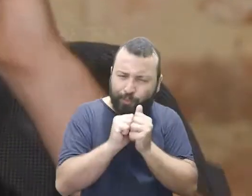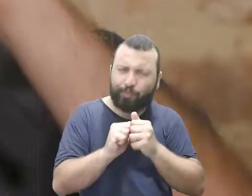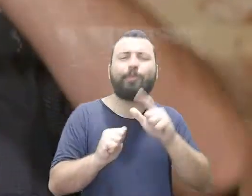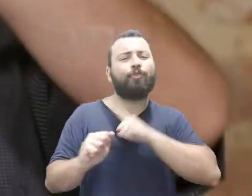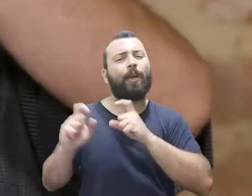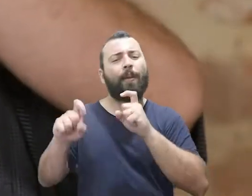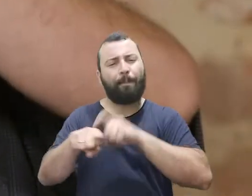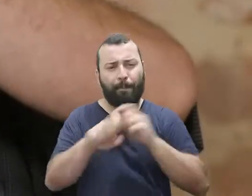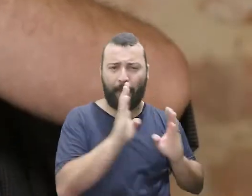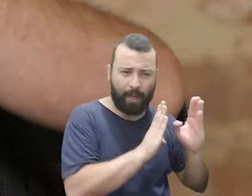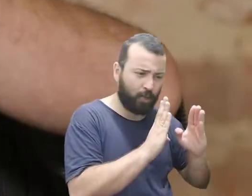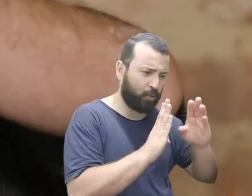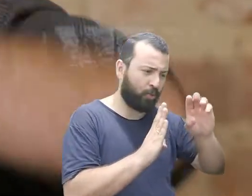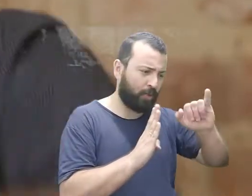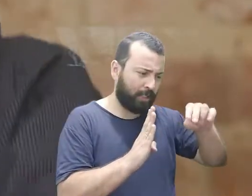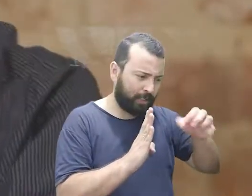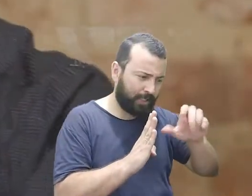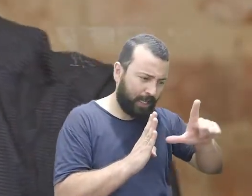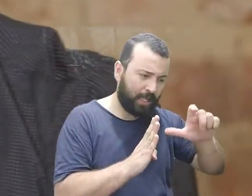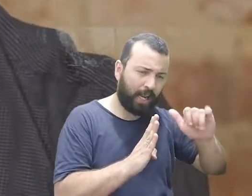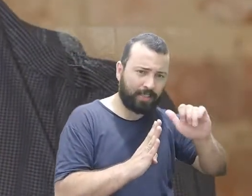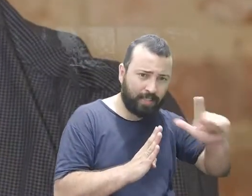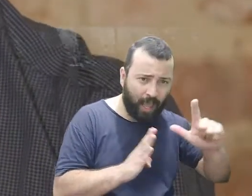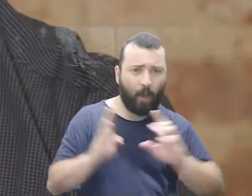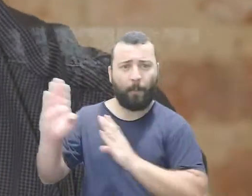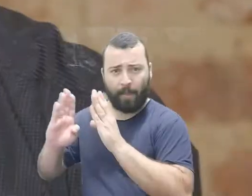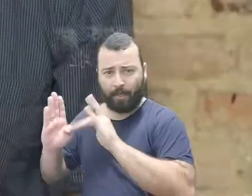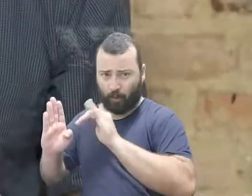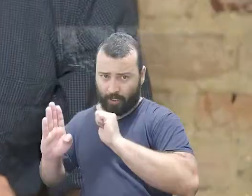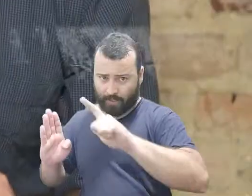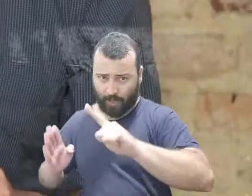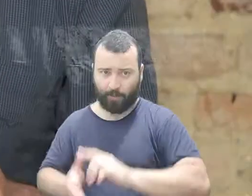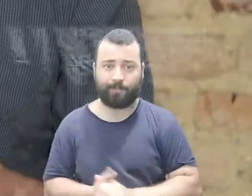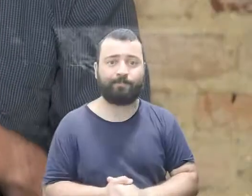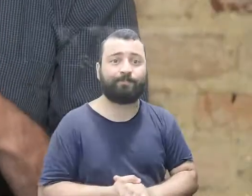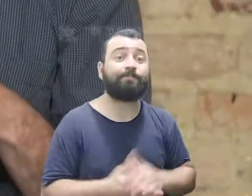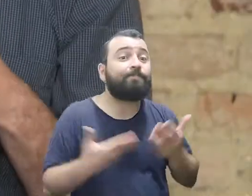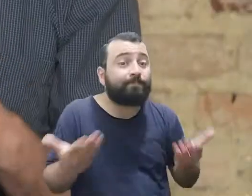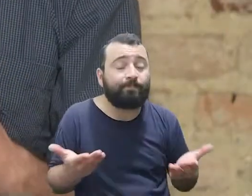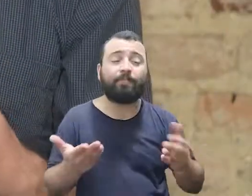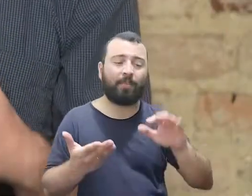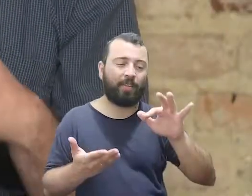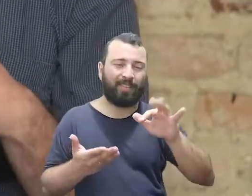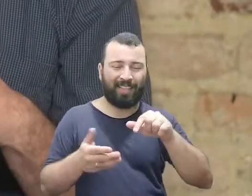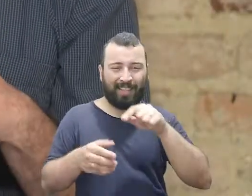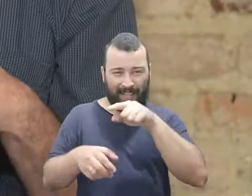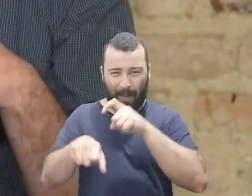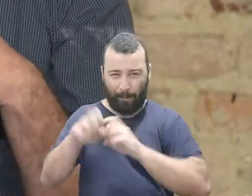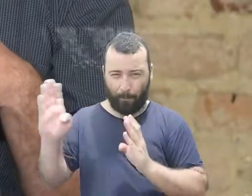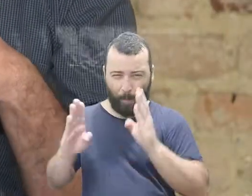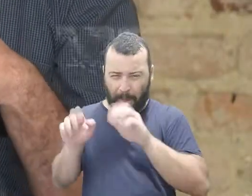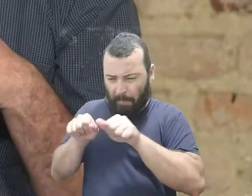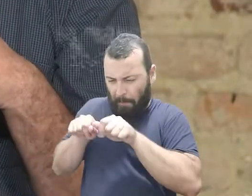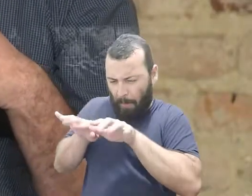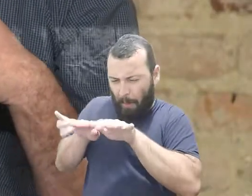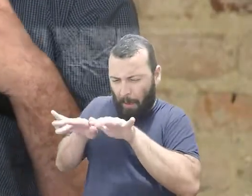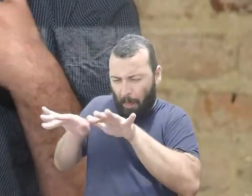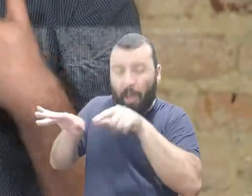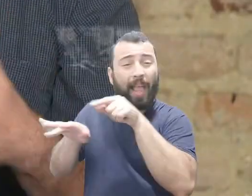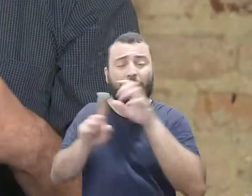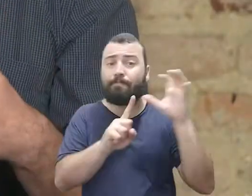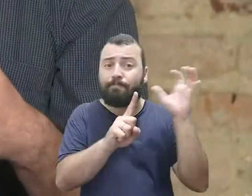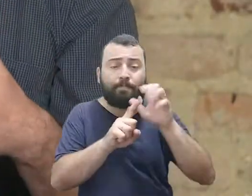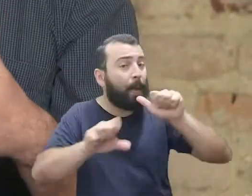formando períodos de interglacial e glacial. Bom, essas fases de avanço geram